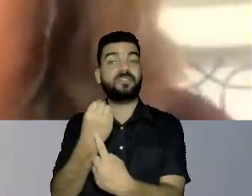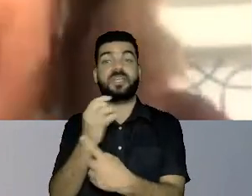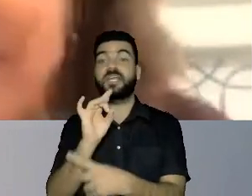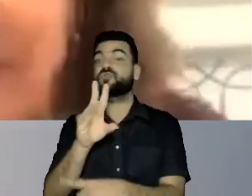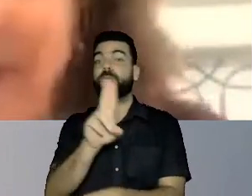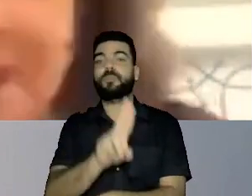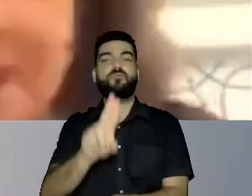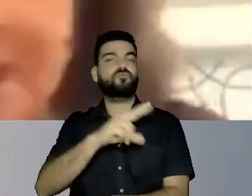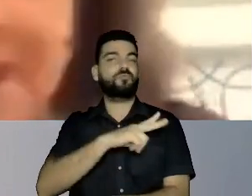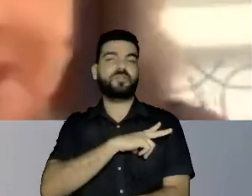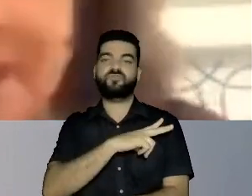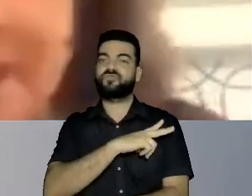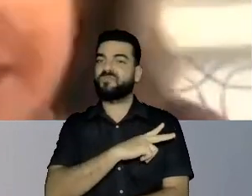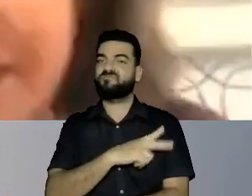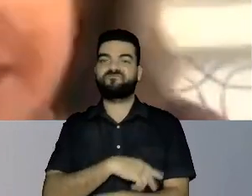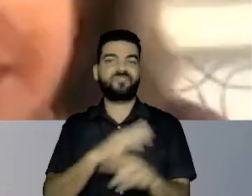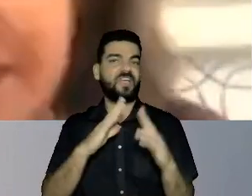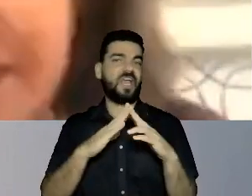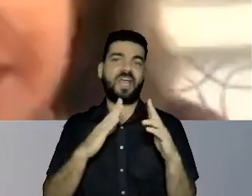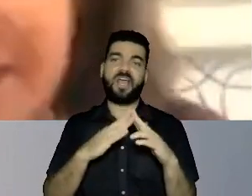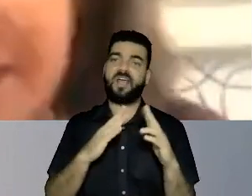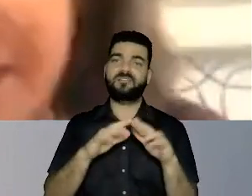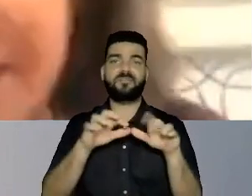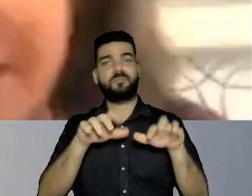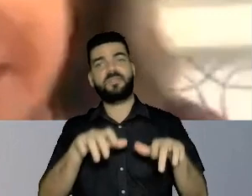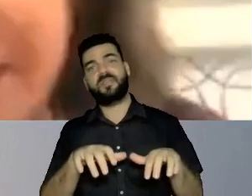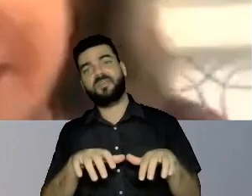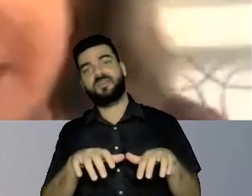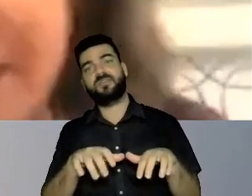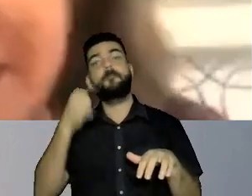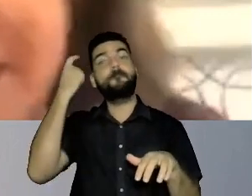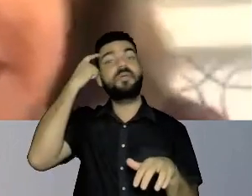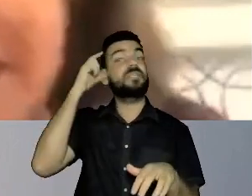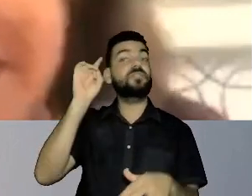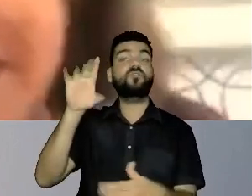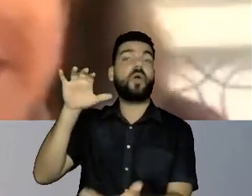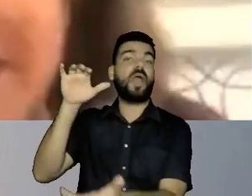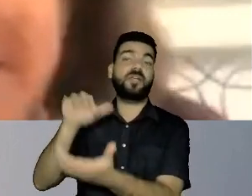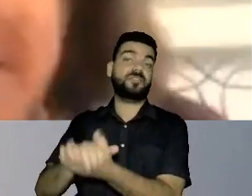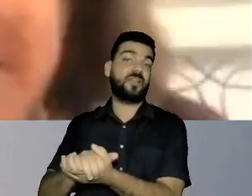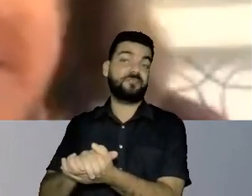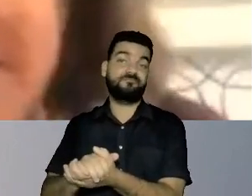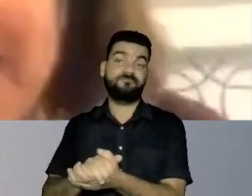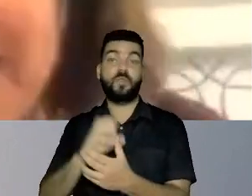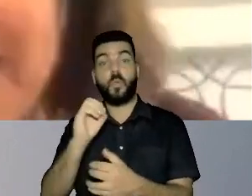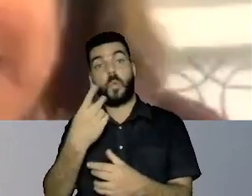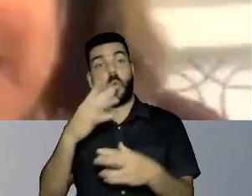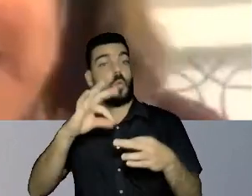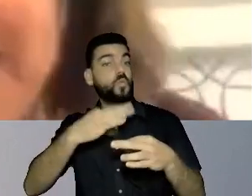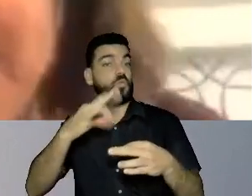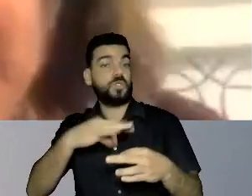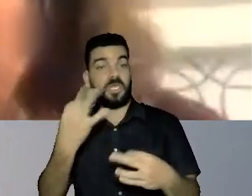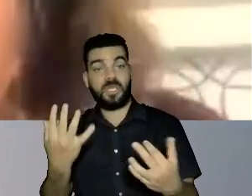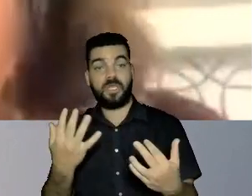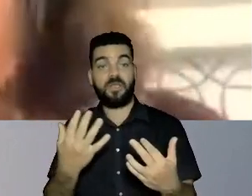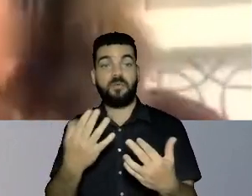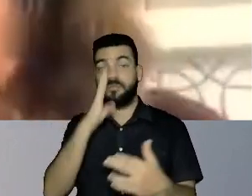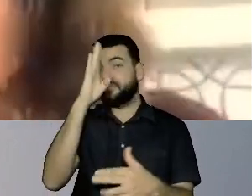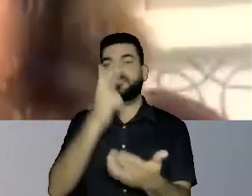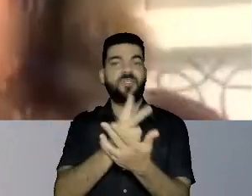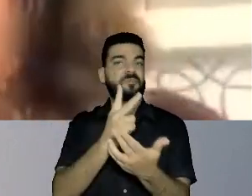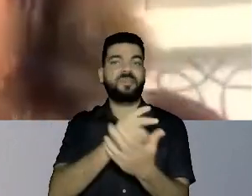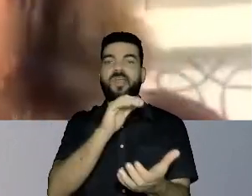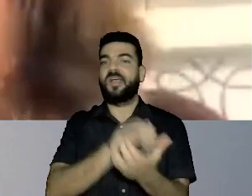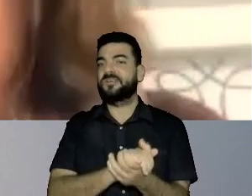mulheres, elas costumavam ter uma educação artística voltada para o espaço privado, né, voltada a